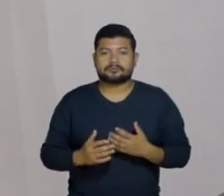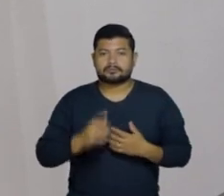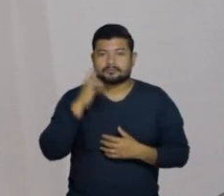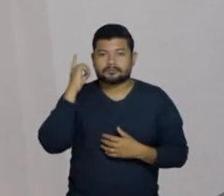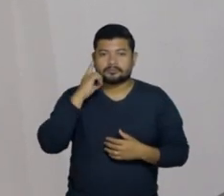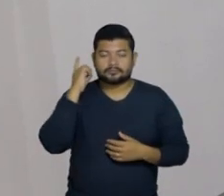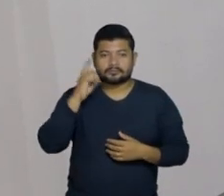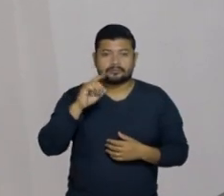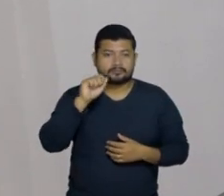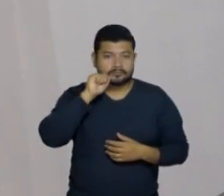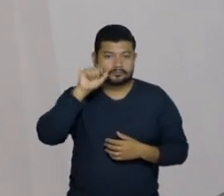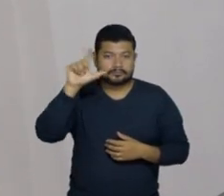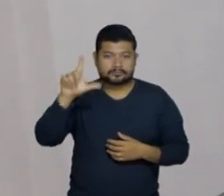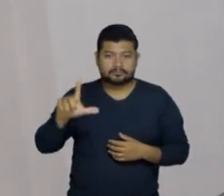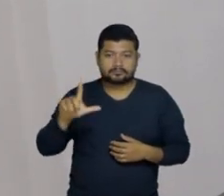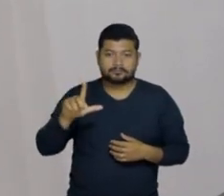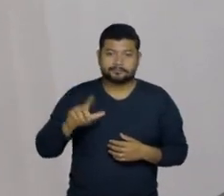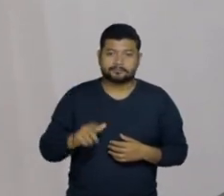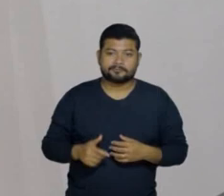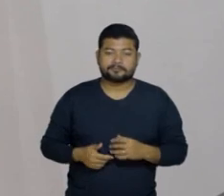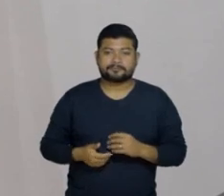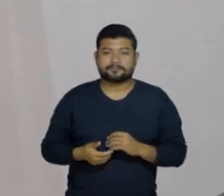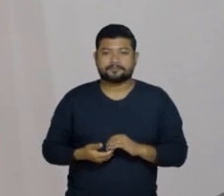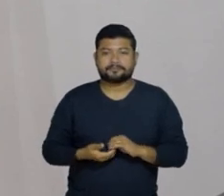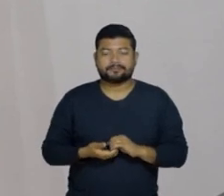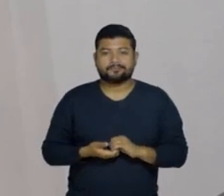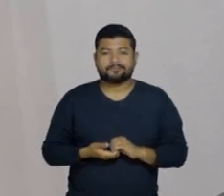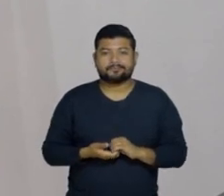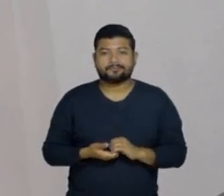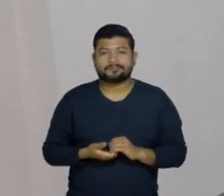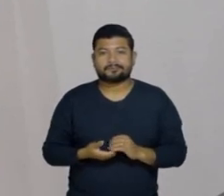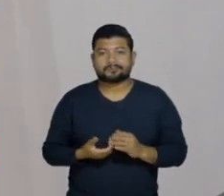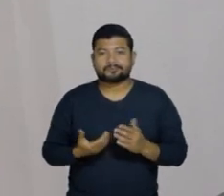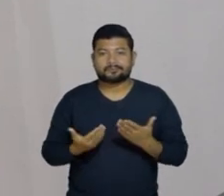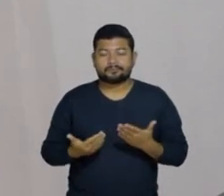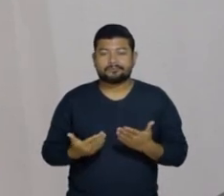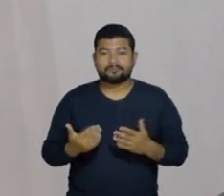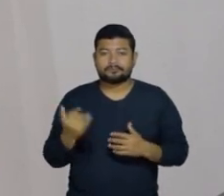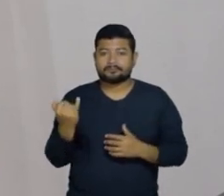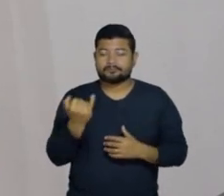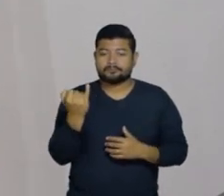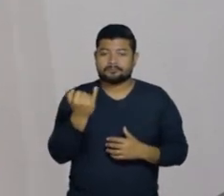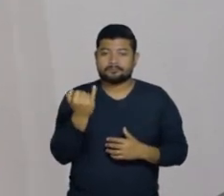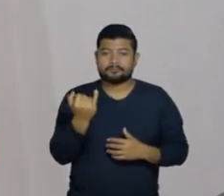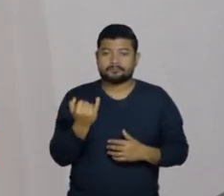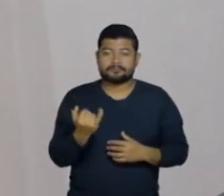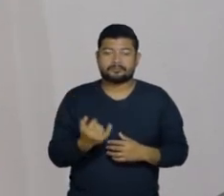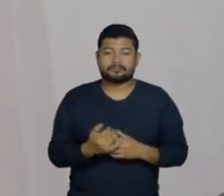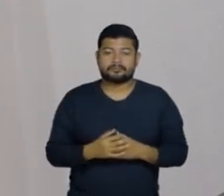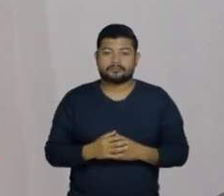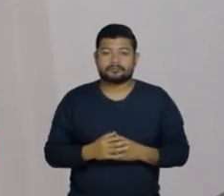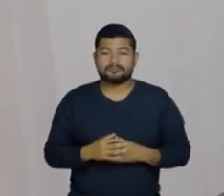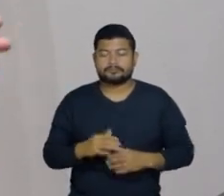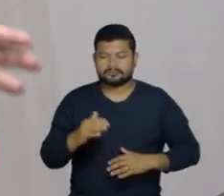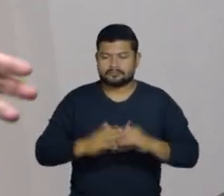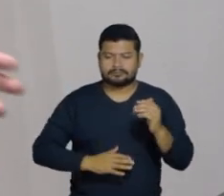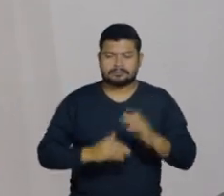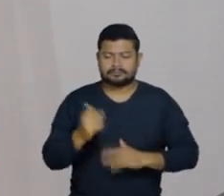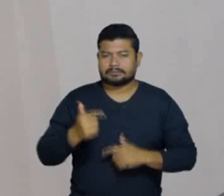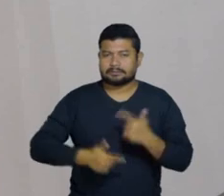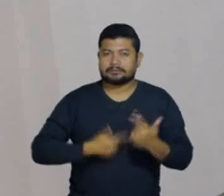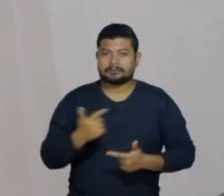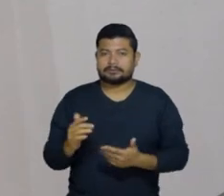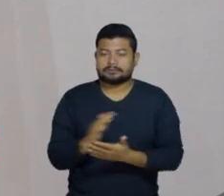Antídio Nelli, um dos nomes importantes e que realiza um grande trabalho no governo do Estado, assim como alguns